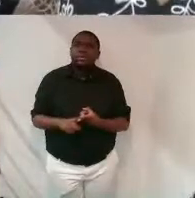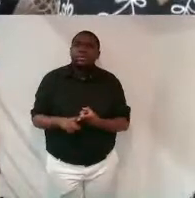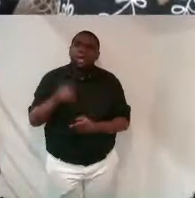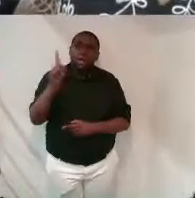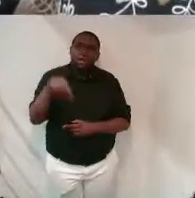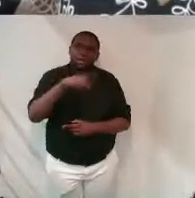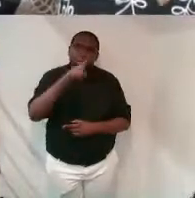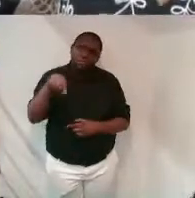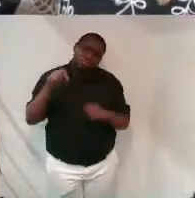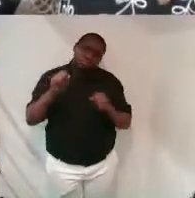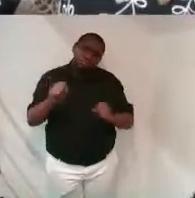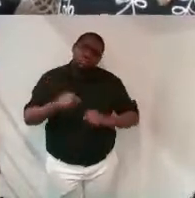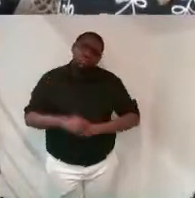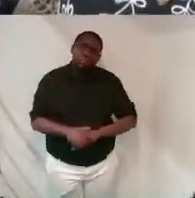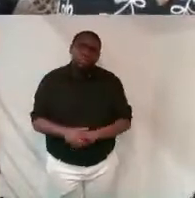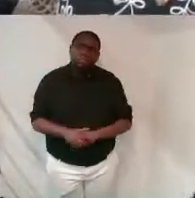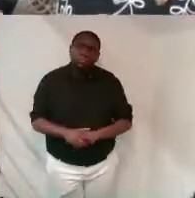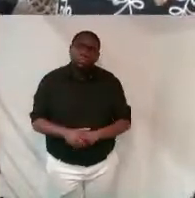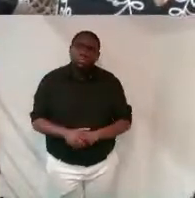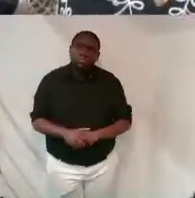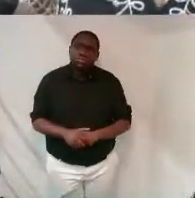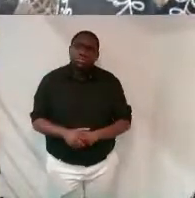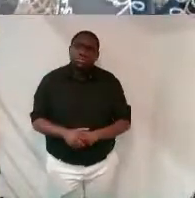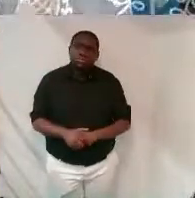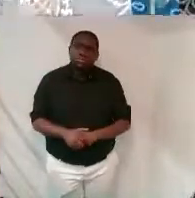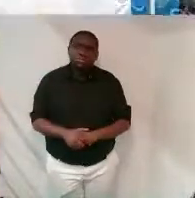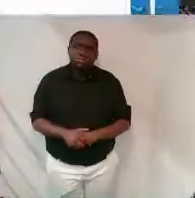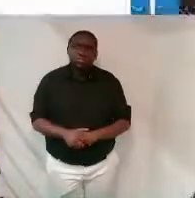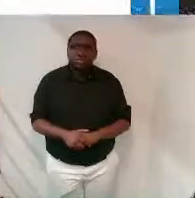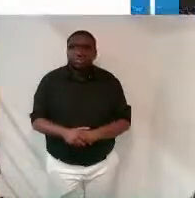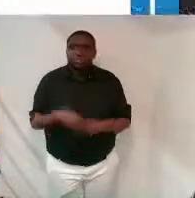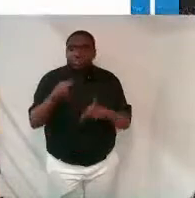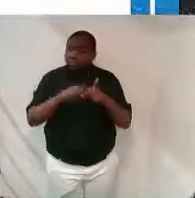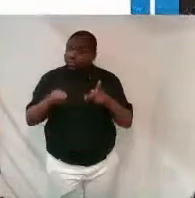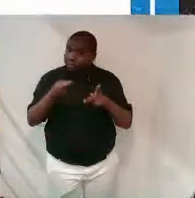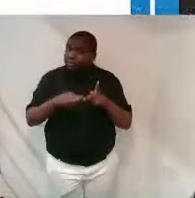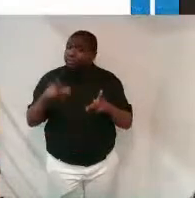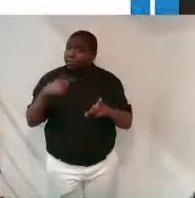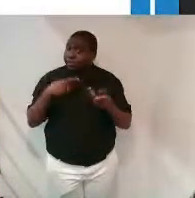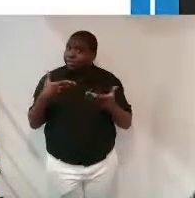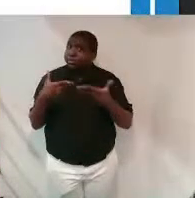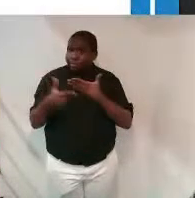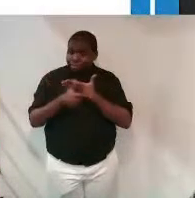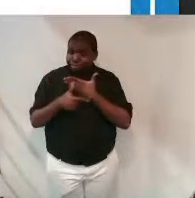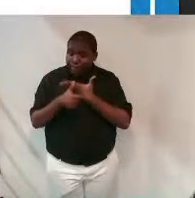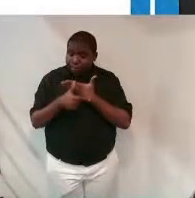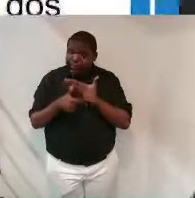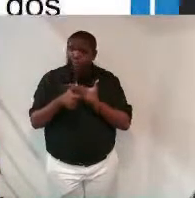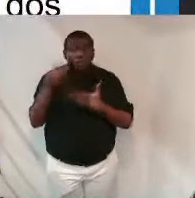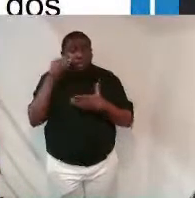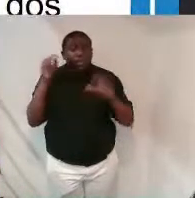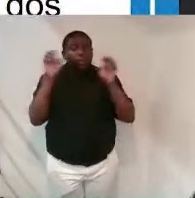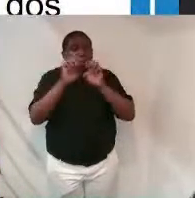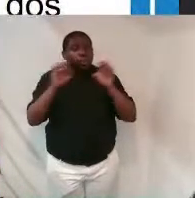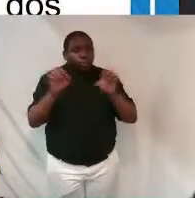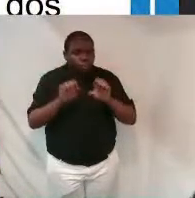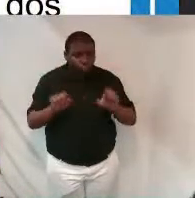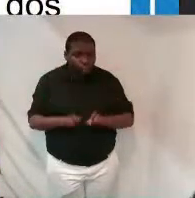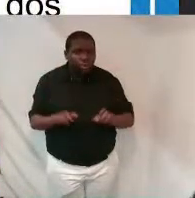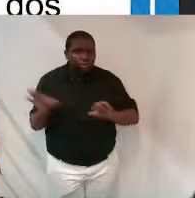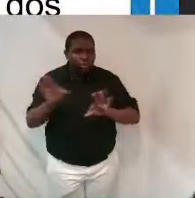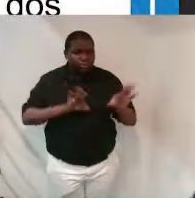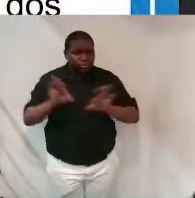anulação. O MP, portanto, tem esse papel de buscar essas medidas estruturais e